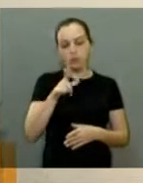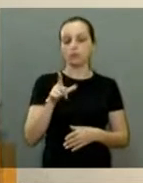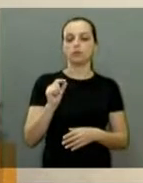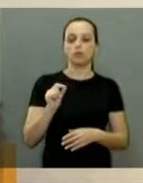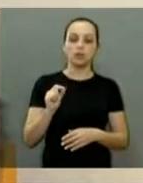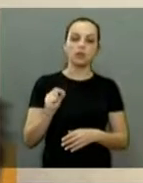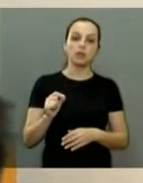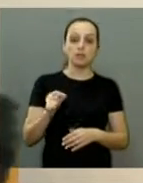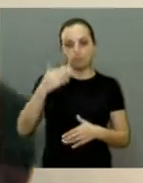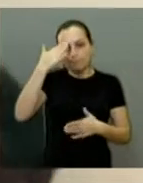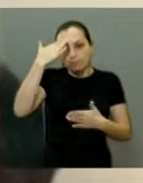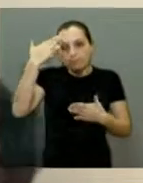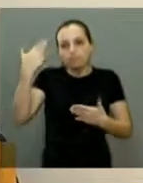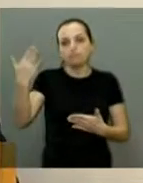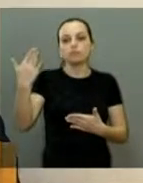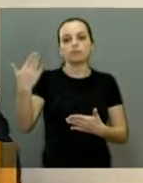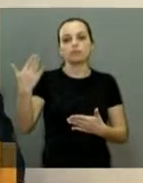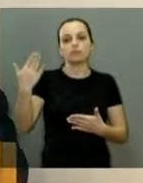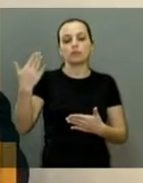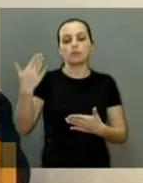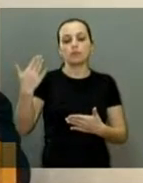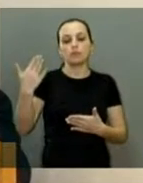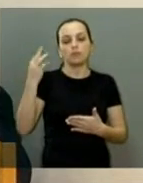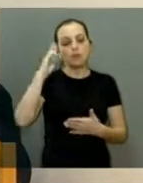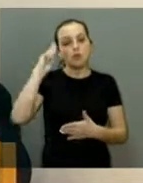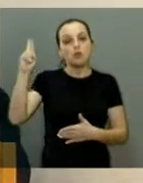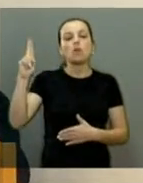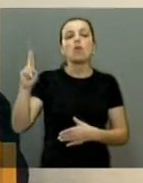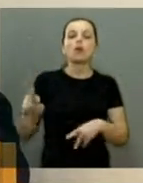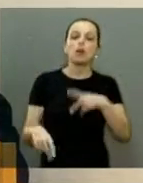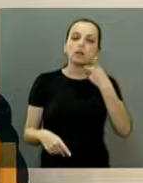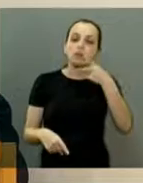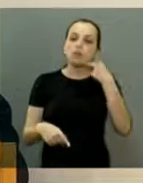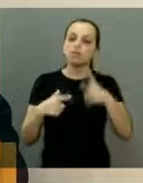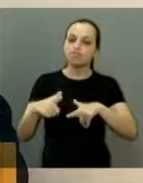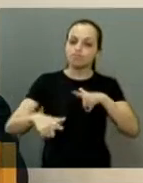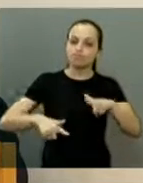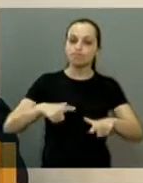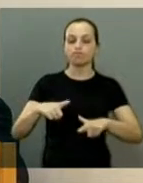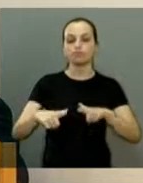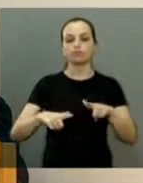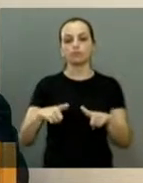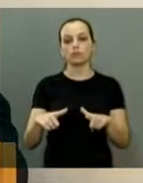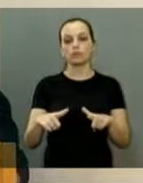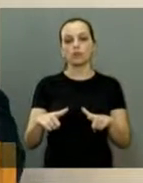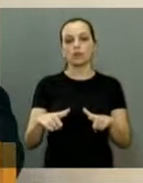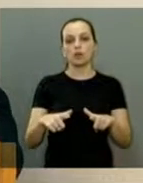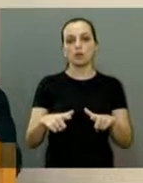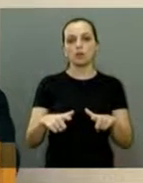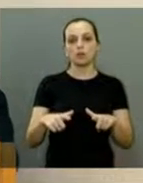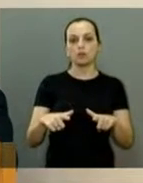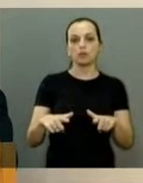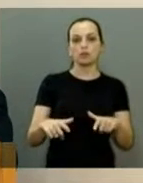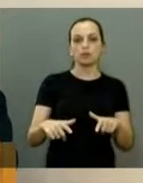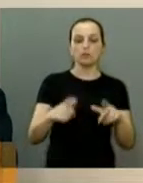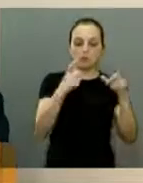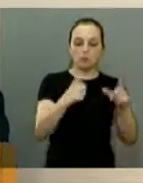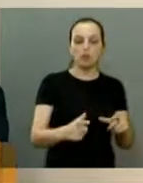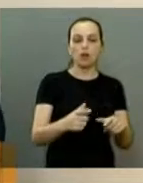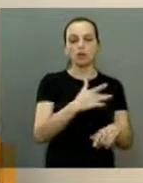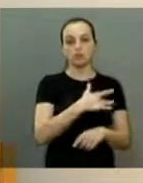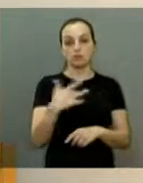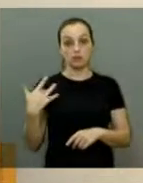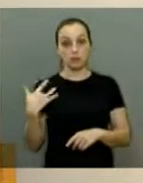né mas quero agradecer o depoimento da senhora que ressalta é o trabalho dessas unidades de saúde quero